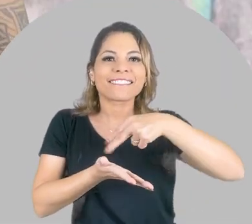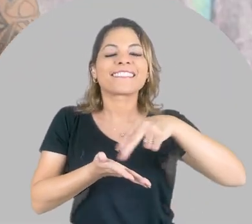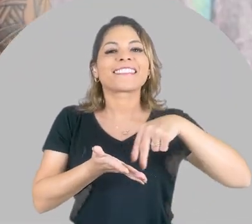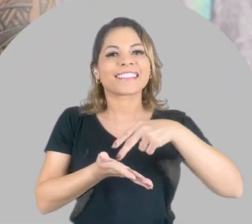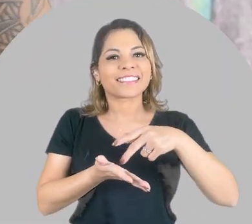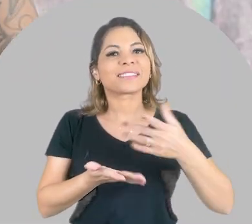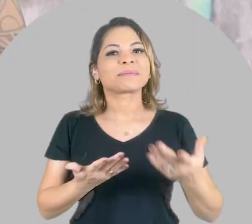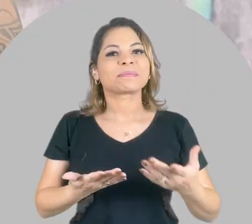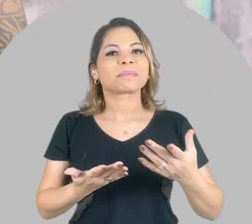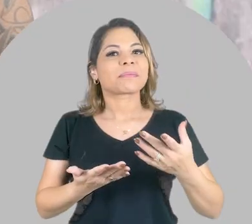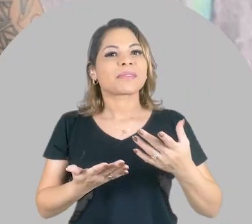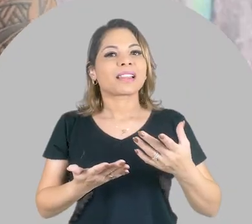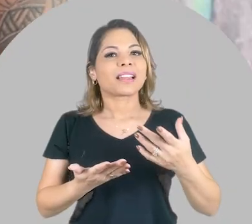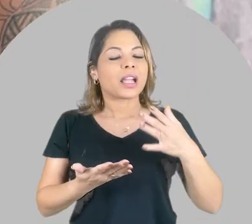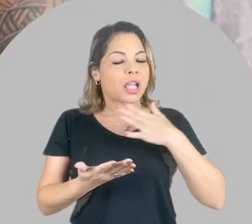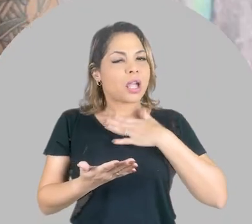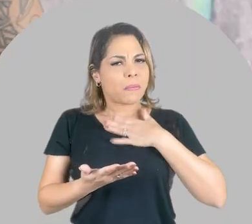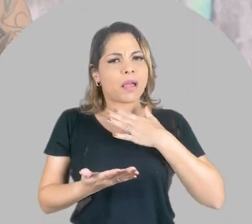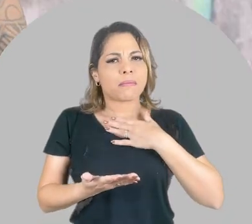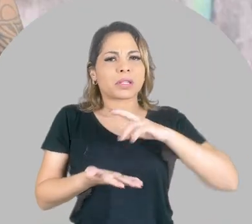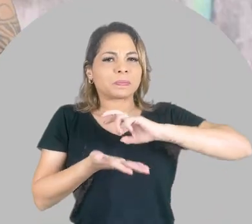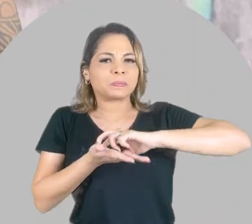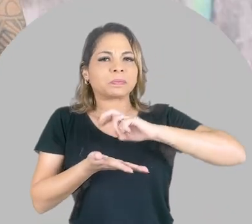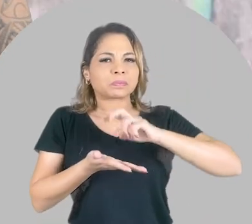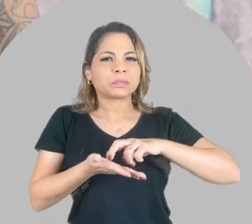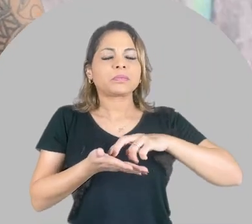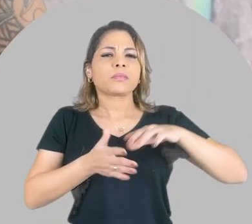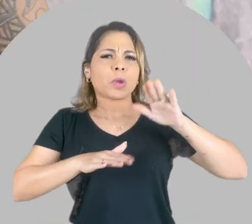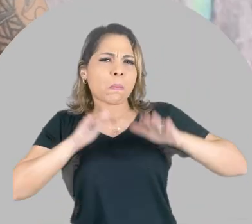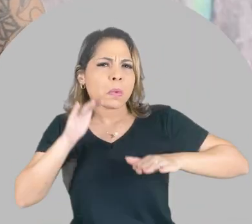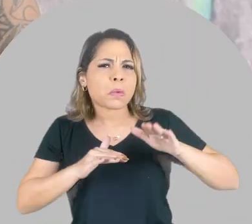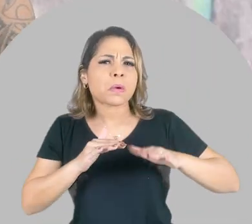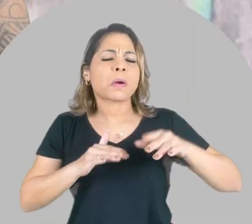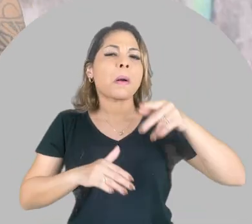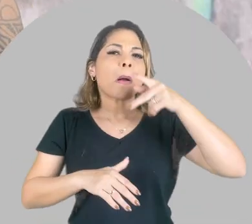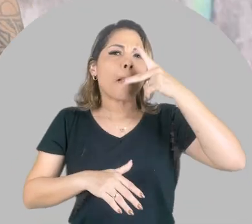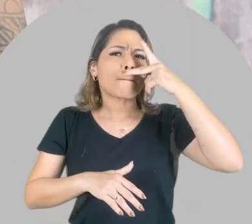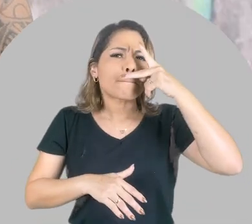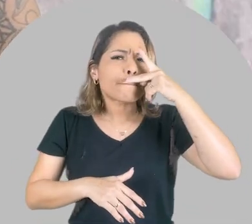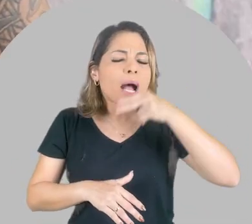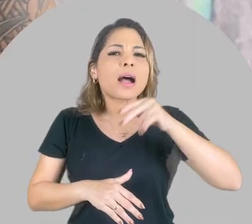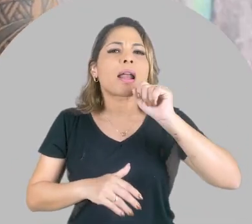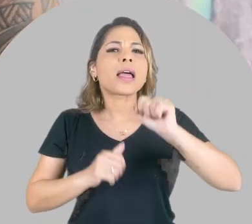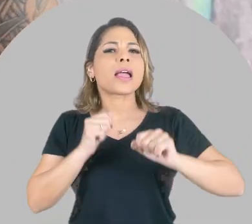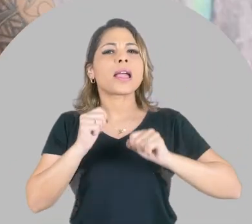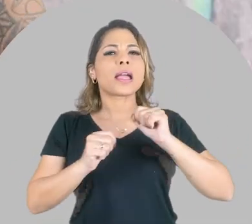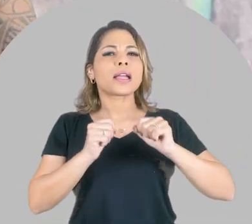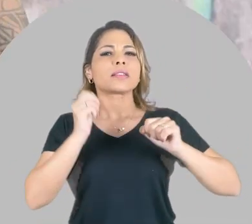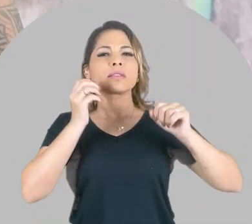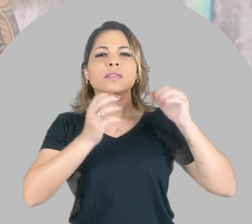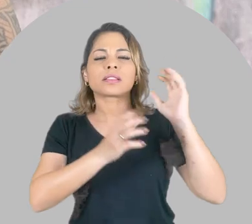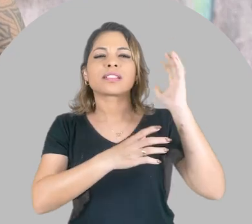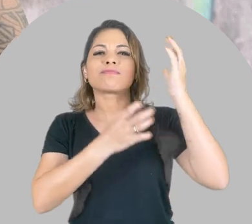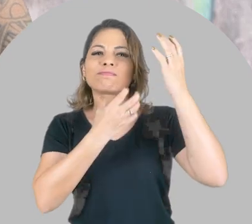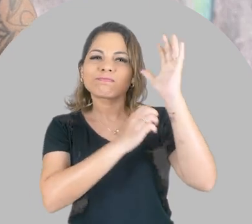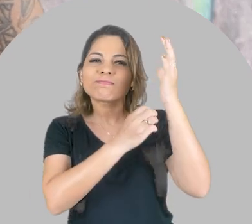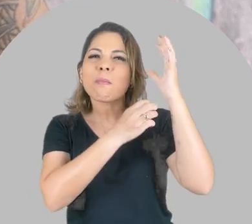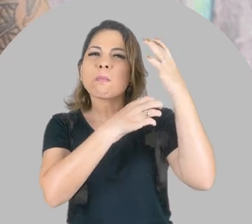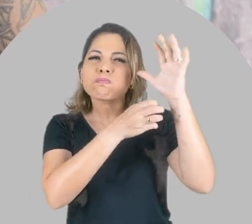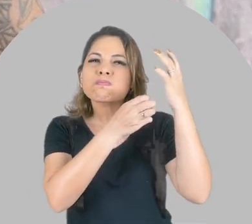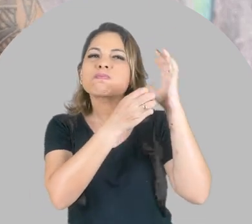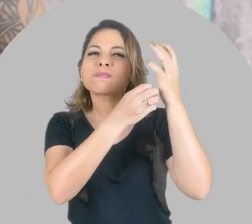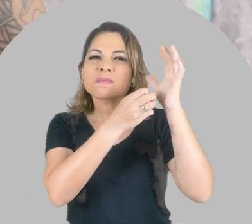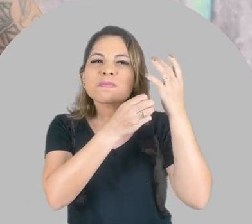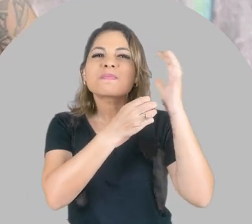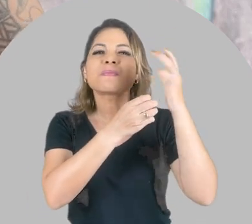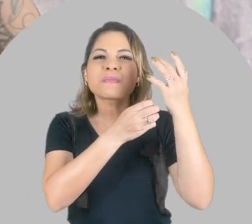querendo, sacou? Querendo. É que nem o hip hop pra mim, principalmente o boom bap, é que nem um maracatu, velho. Quando tá num